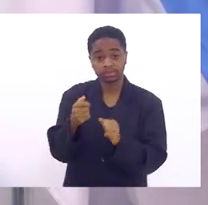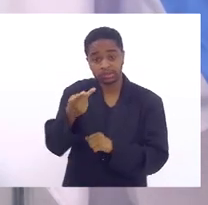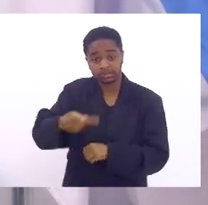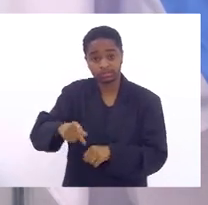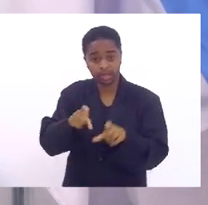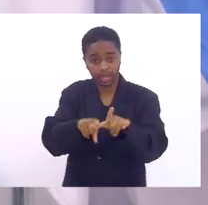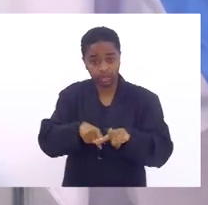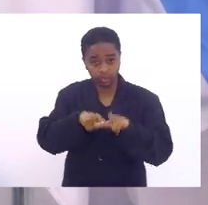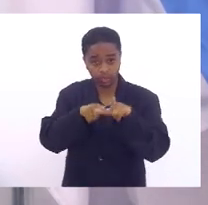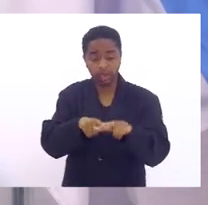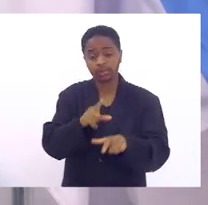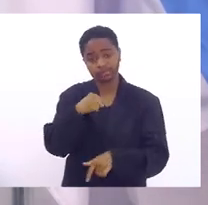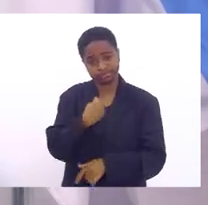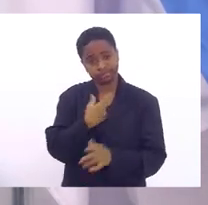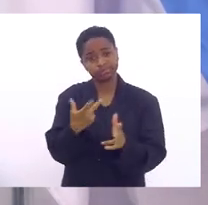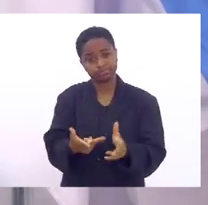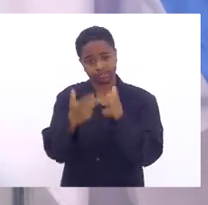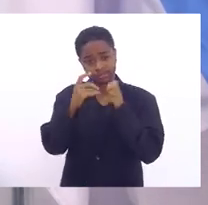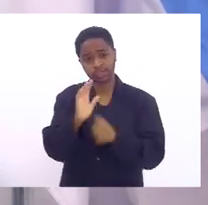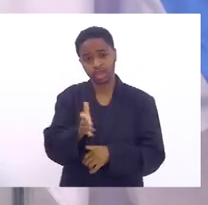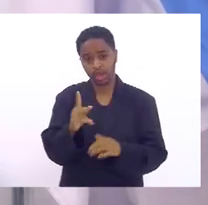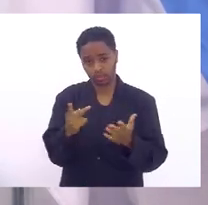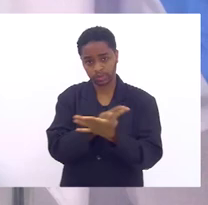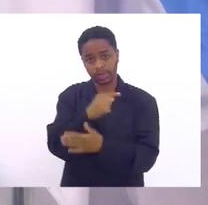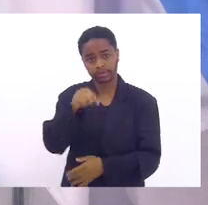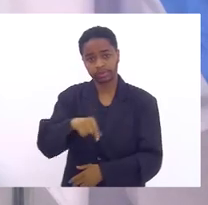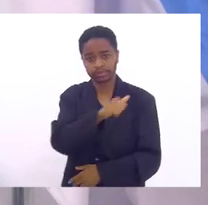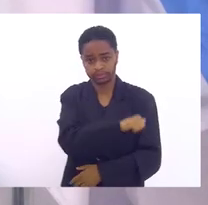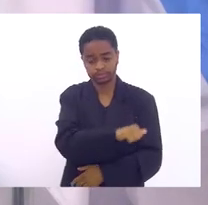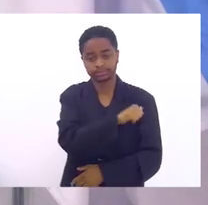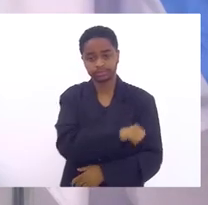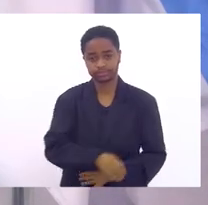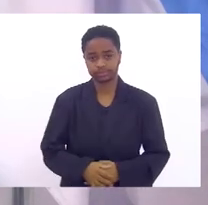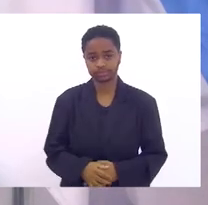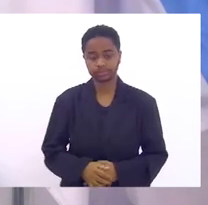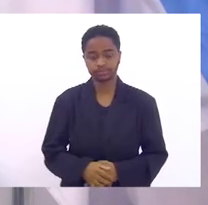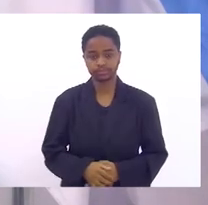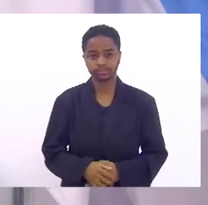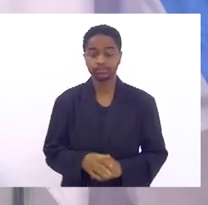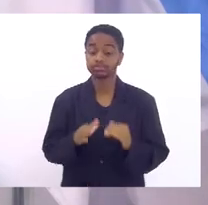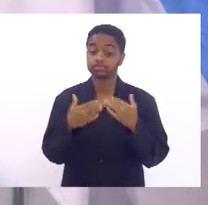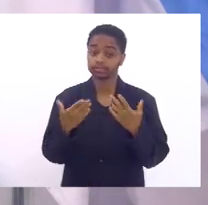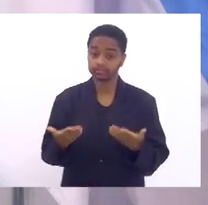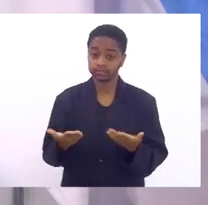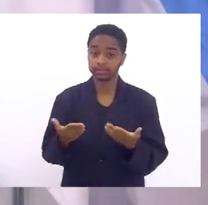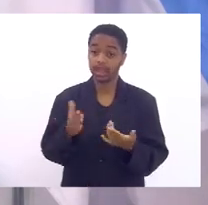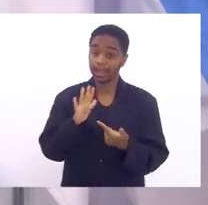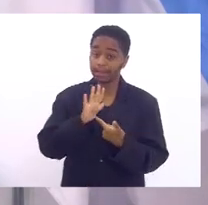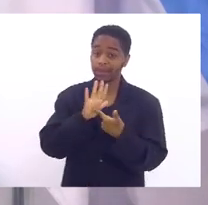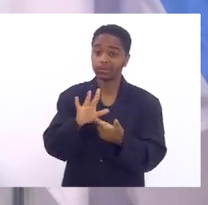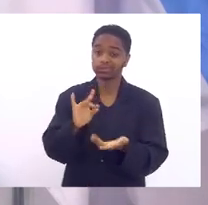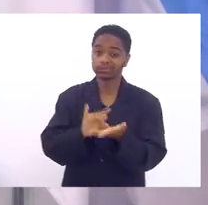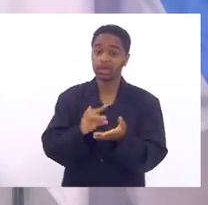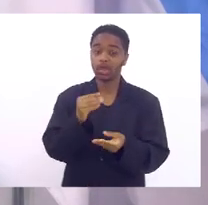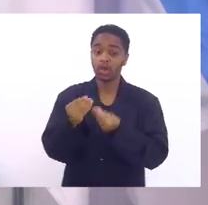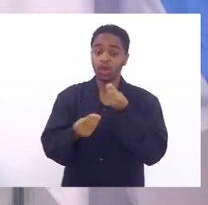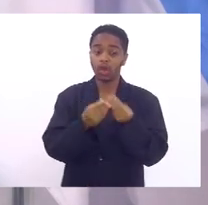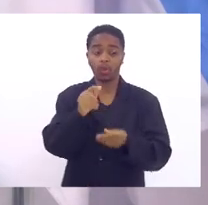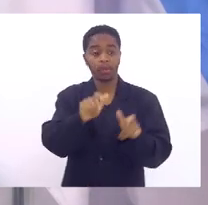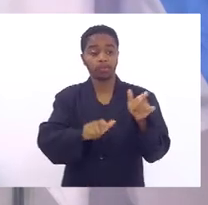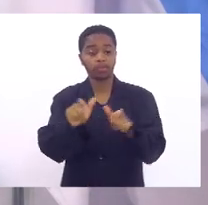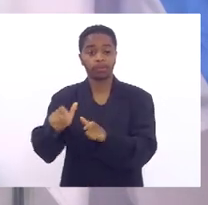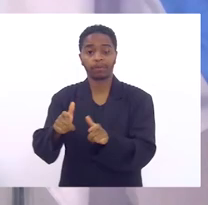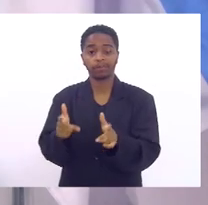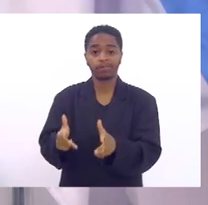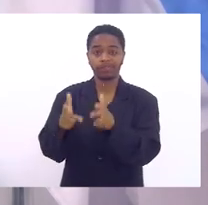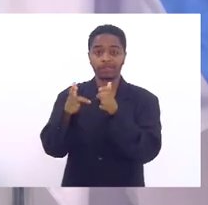vimos e e atuamos em caso aqui no Rio de Janeiro Então isso é o reflexo da desumanização porque